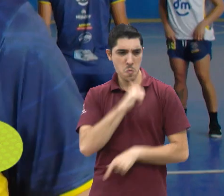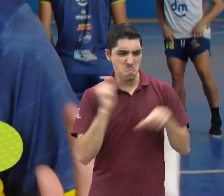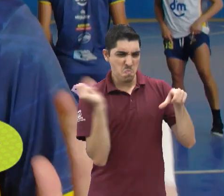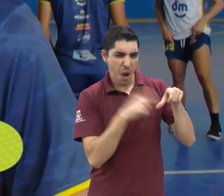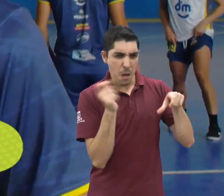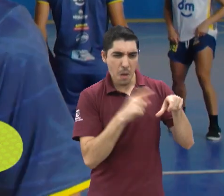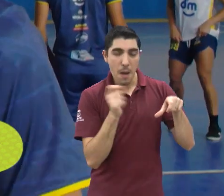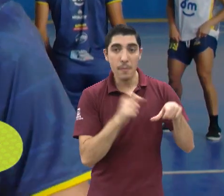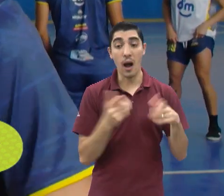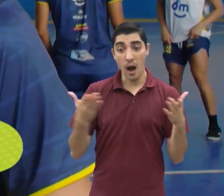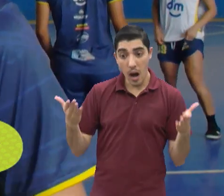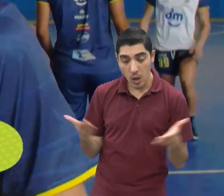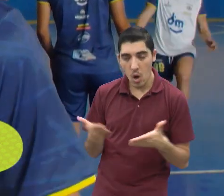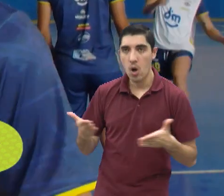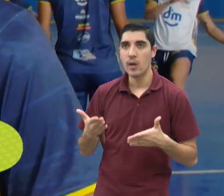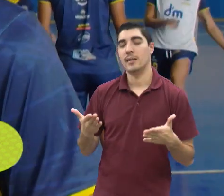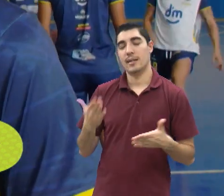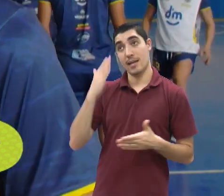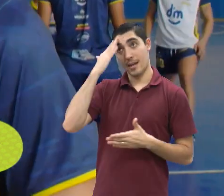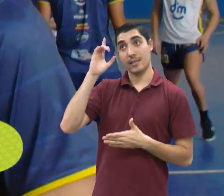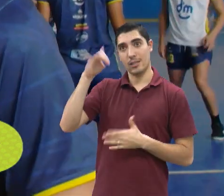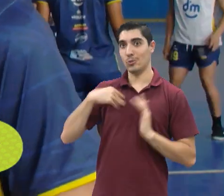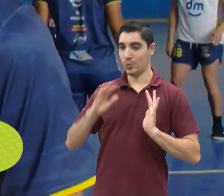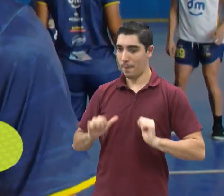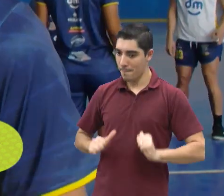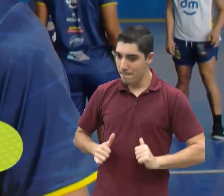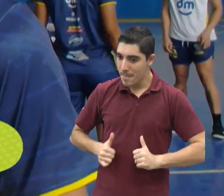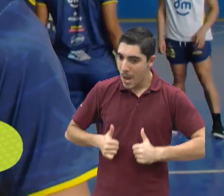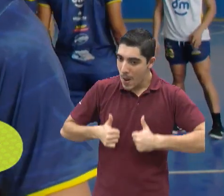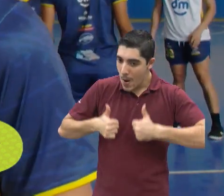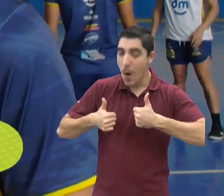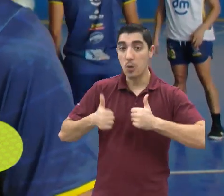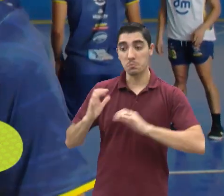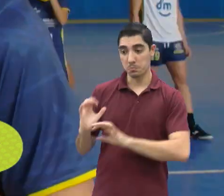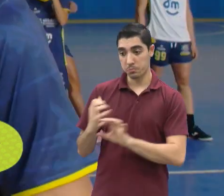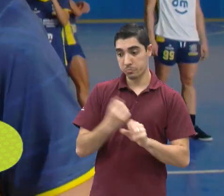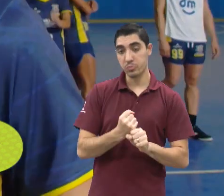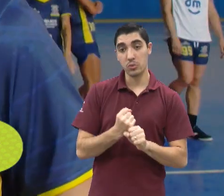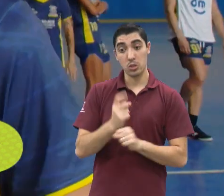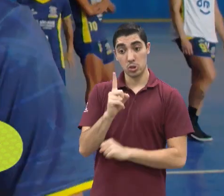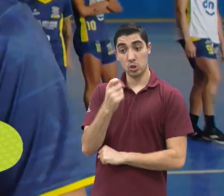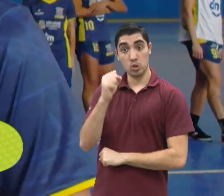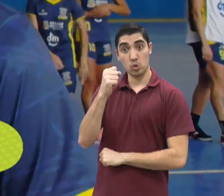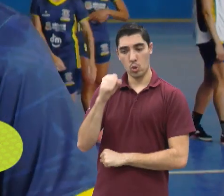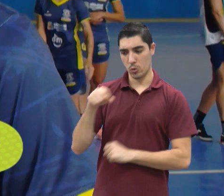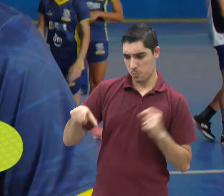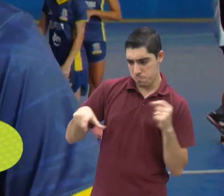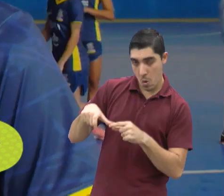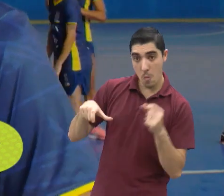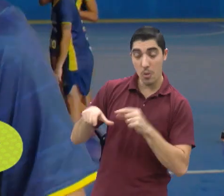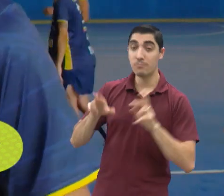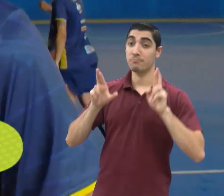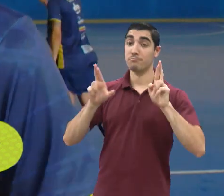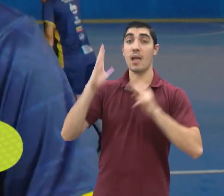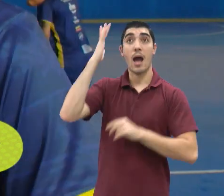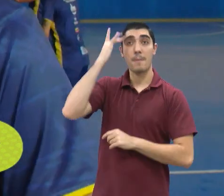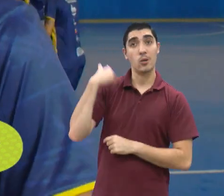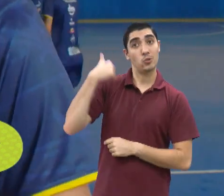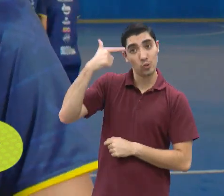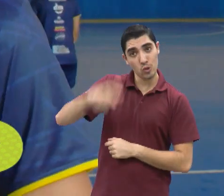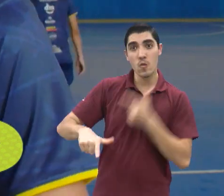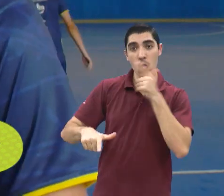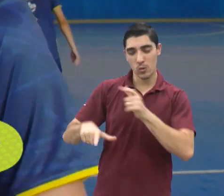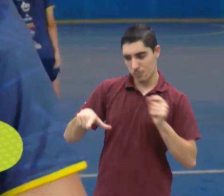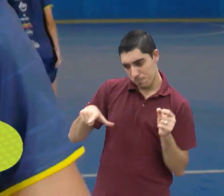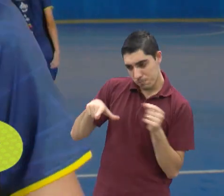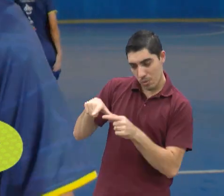agora, graças a Deus, aí a fase melhorou um pouco, já tem 18 gols no ano e eu espero que amanhã eu seja feliz e consiga ajudar a equipe aí,